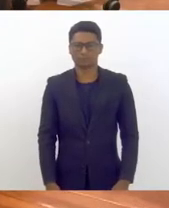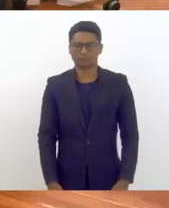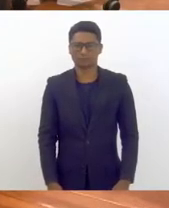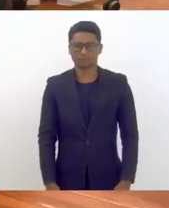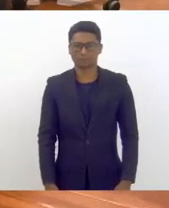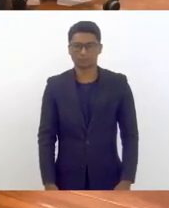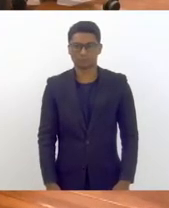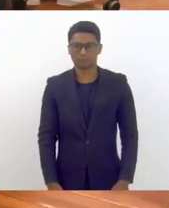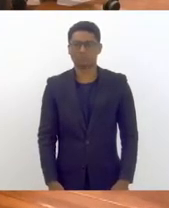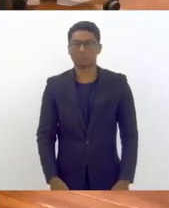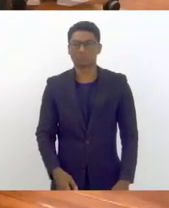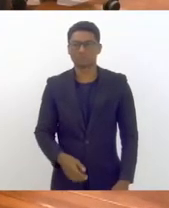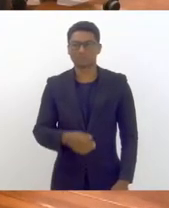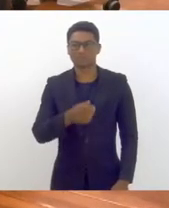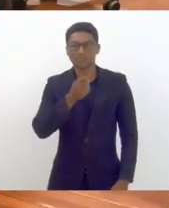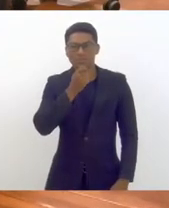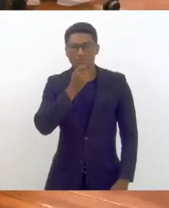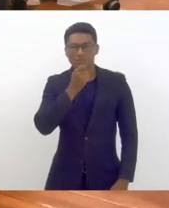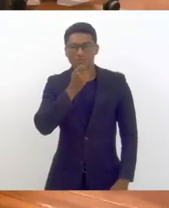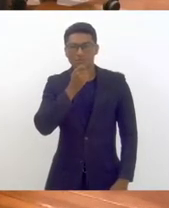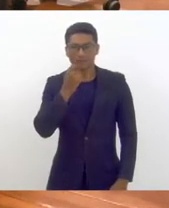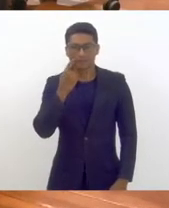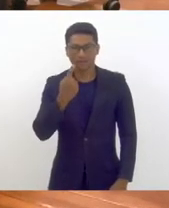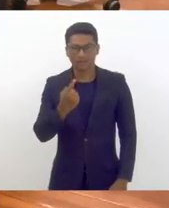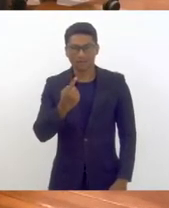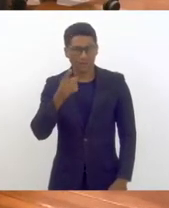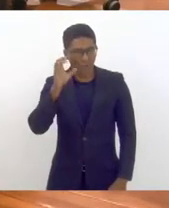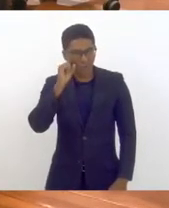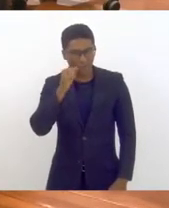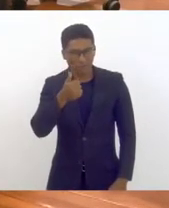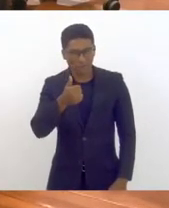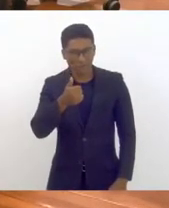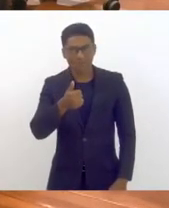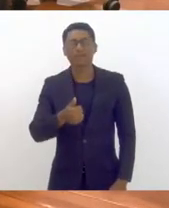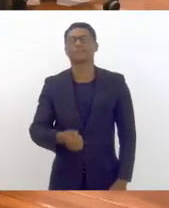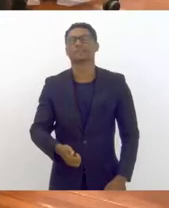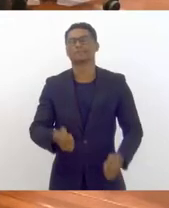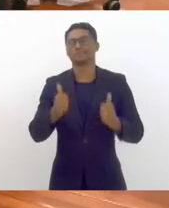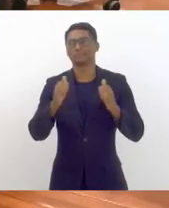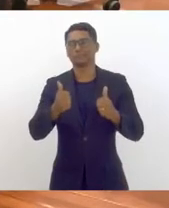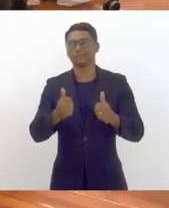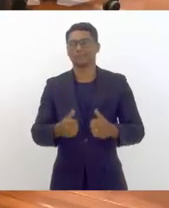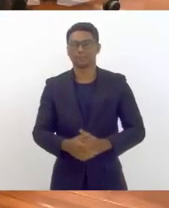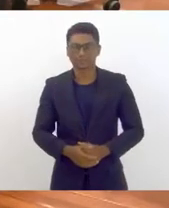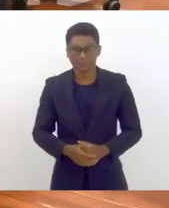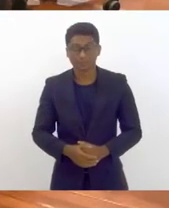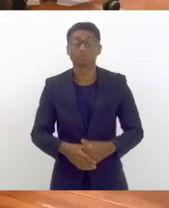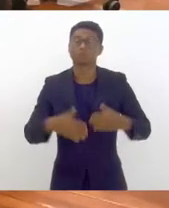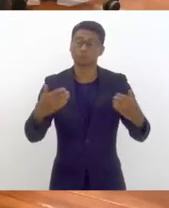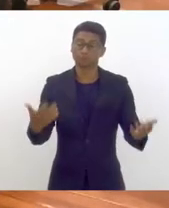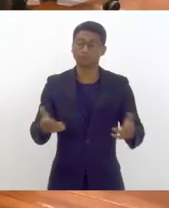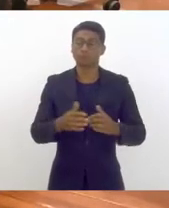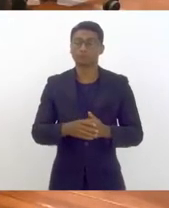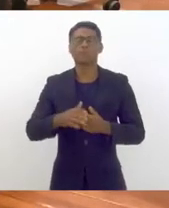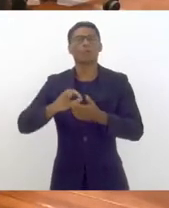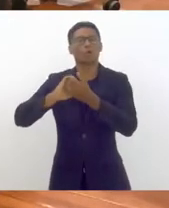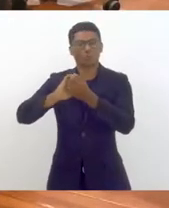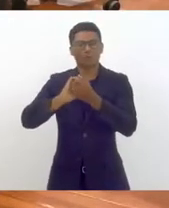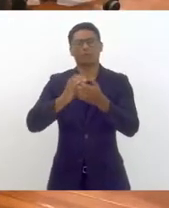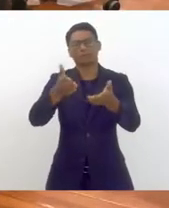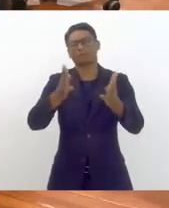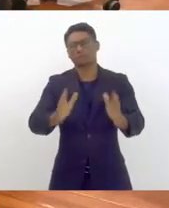desativar o mudo. Vê se Agora entrou sim. agora, Amorim. Estamos lhe Entrou? ouvindo, estamos lhe ouvindo. Ah, então tá. Então, eu já tinha cumprimentado